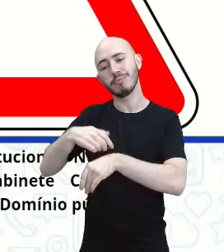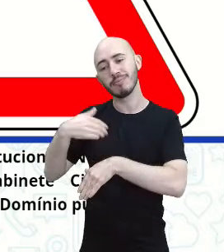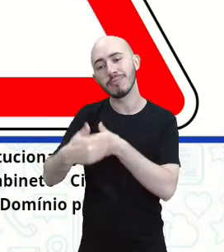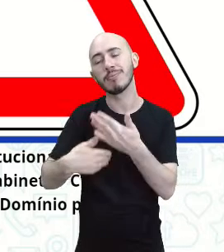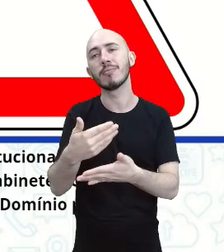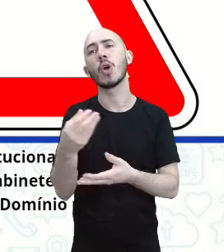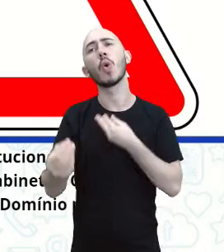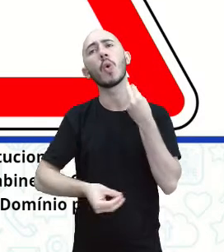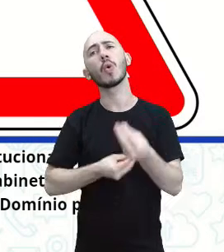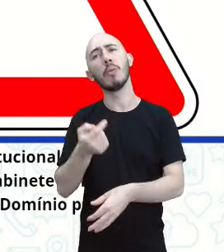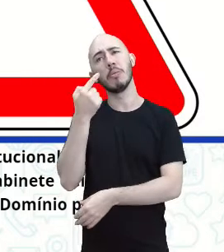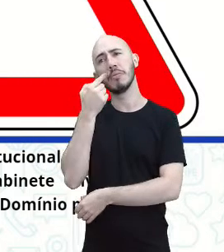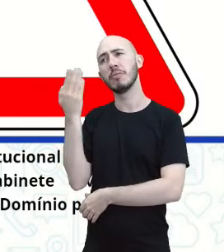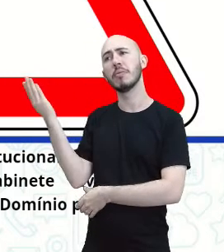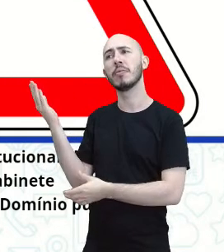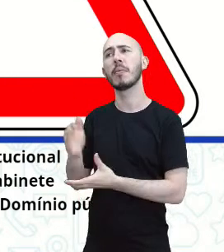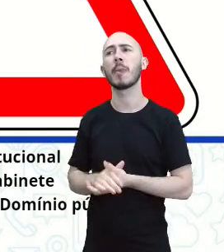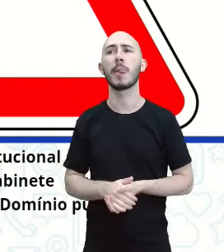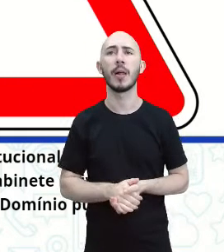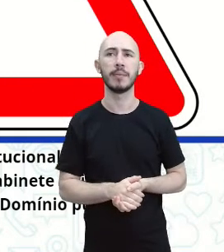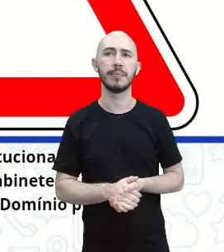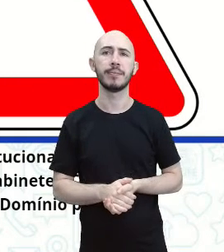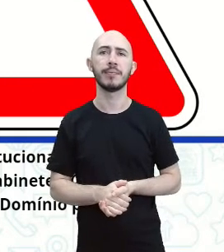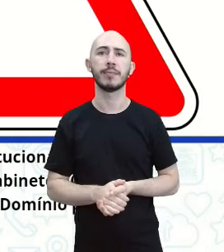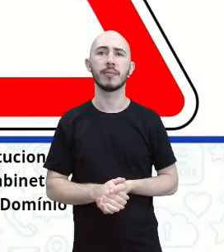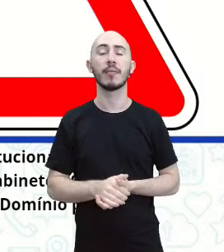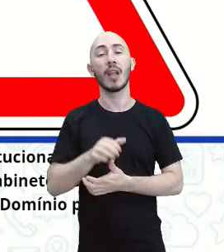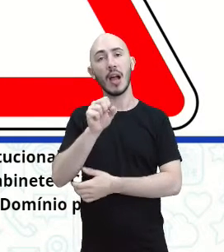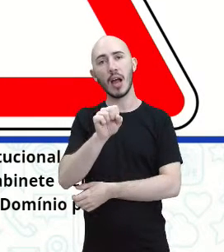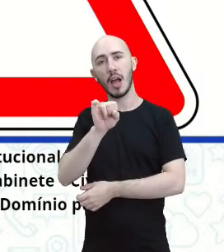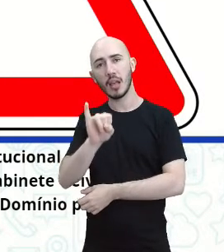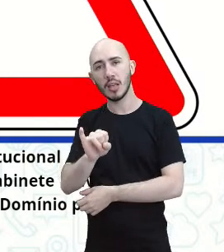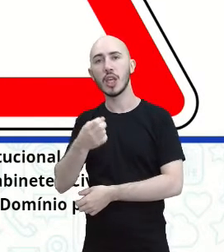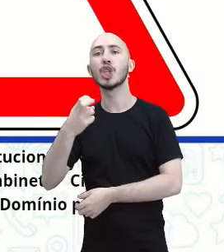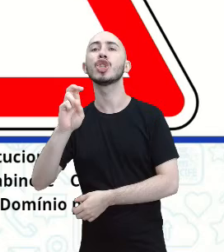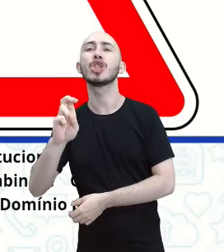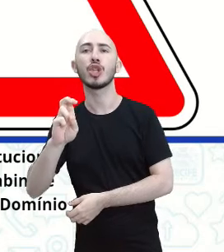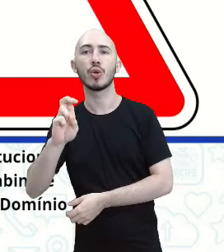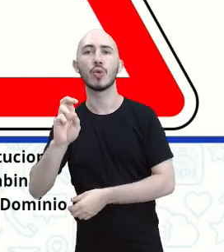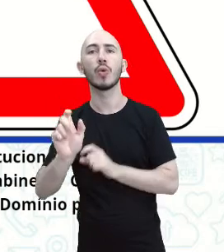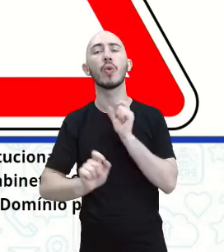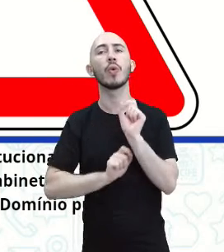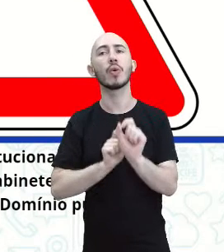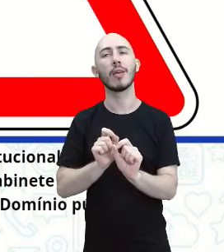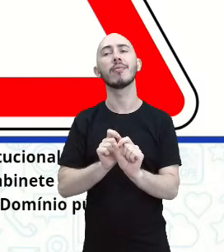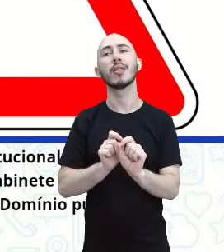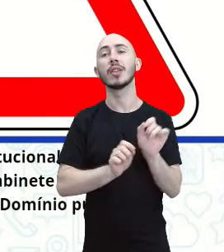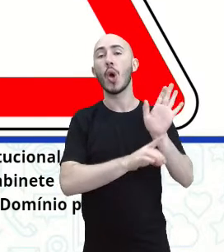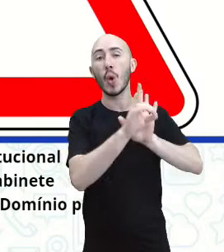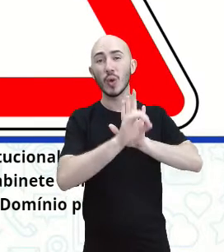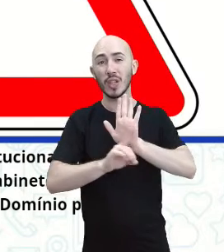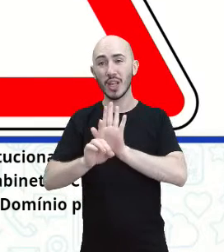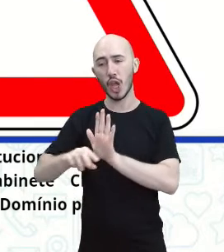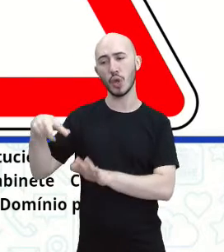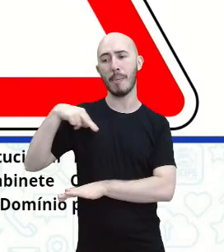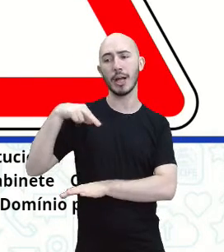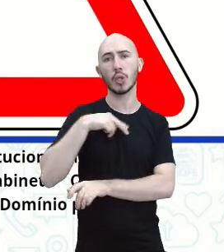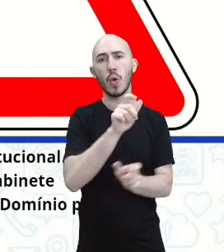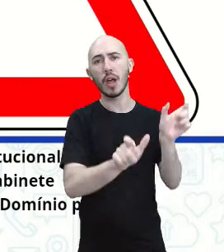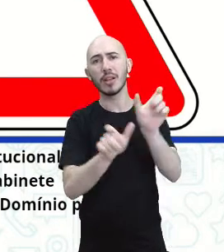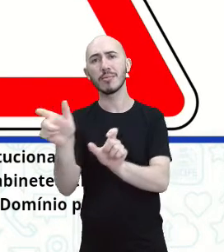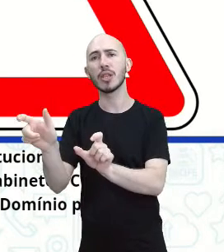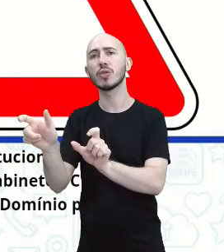é que o ato institucional número 5 fazia? Então, o primeiro ponto, ele suspendeu os direitos individuais das